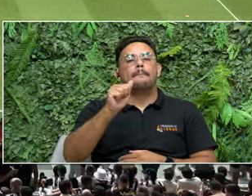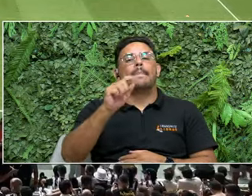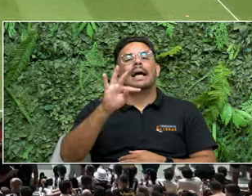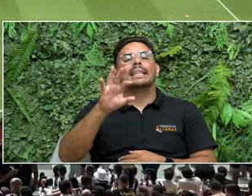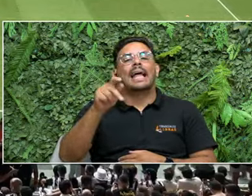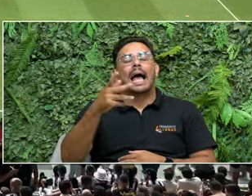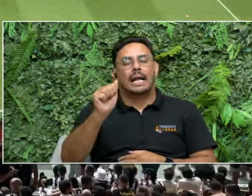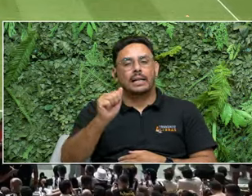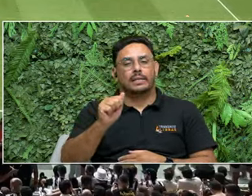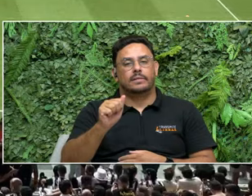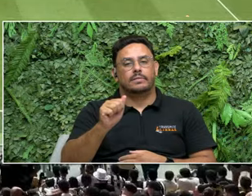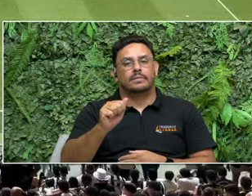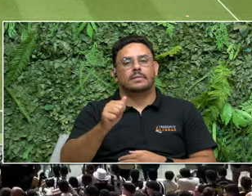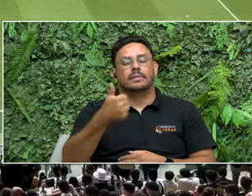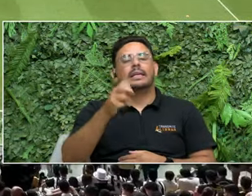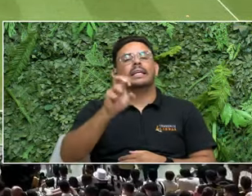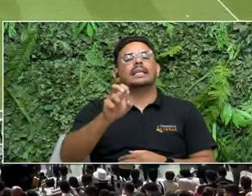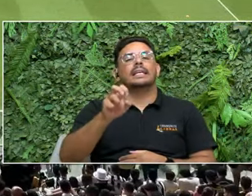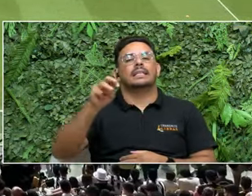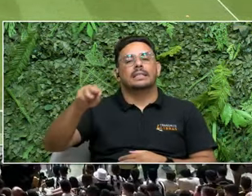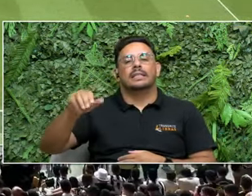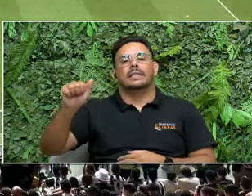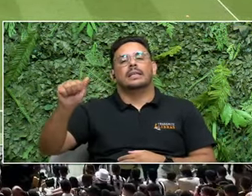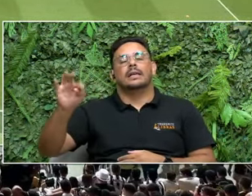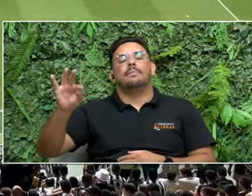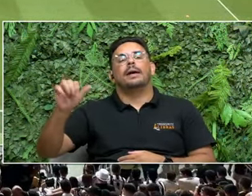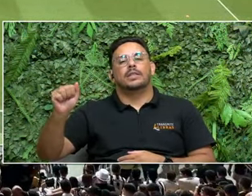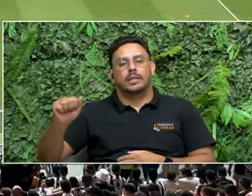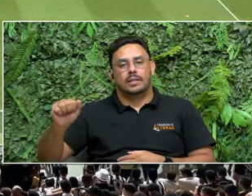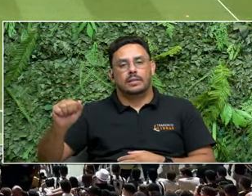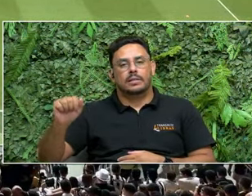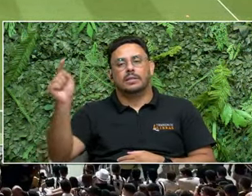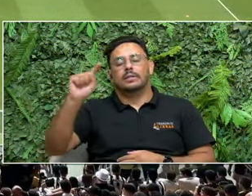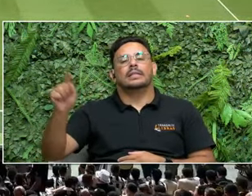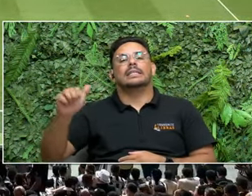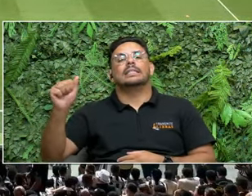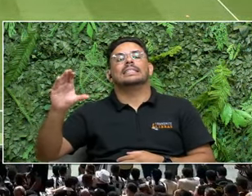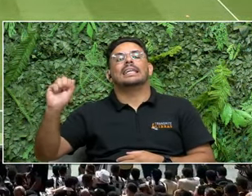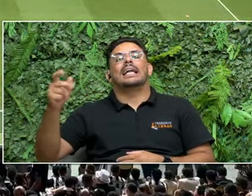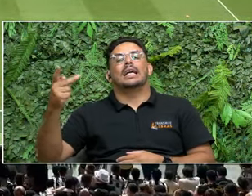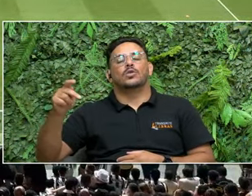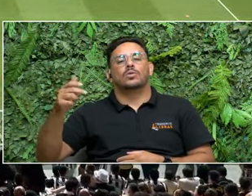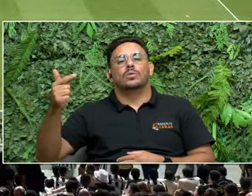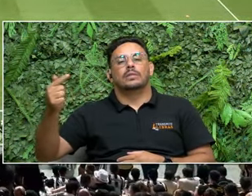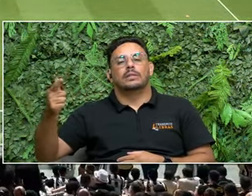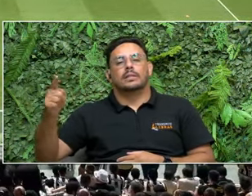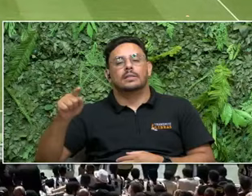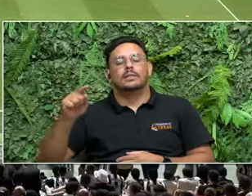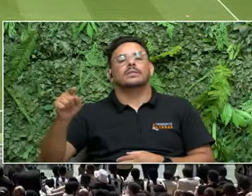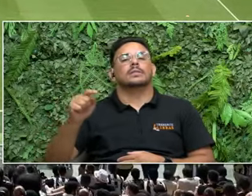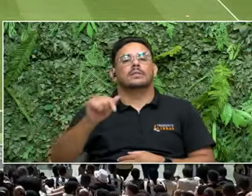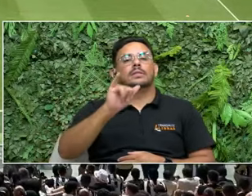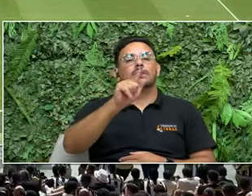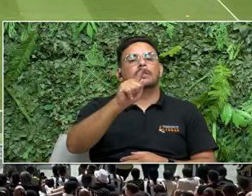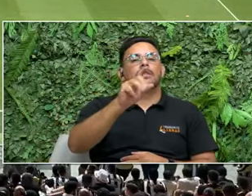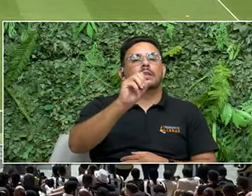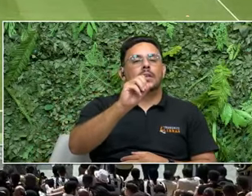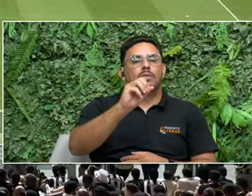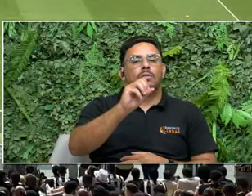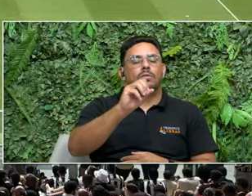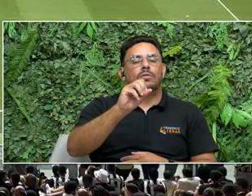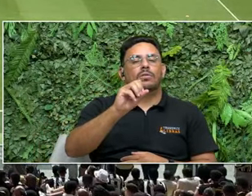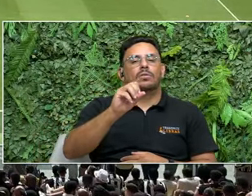15 Matias el zaro de volta 17 Igor Gomes